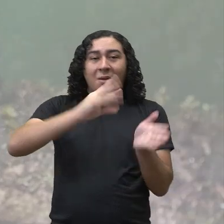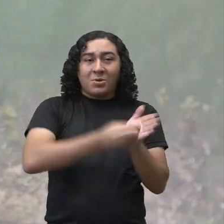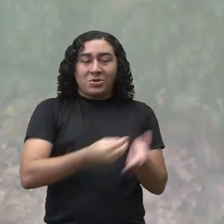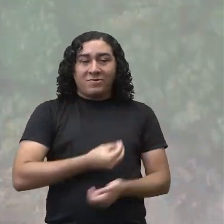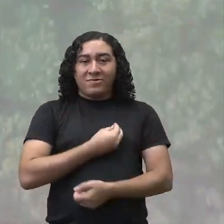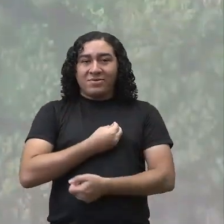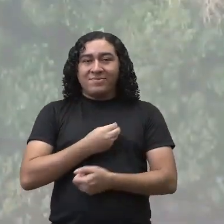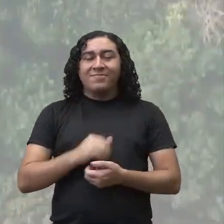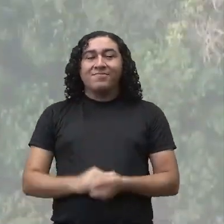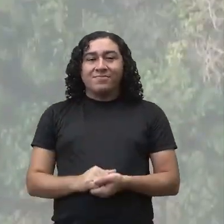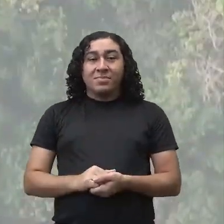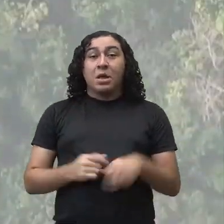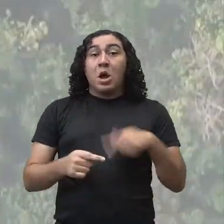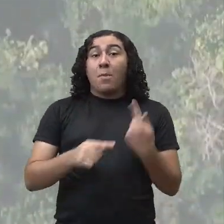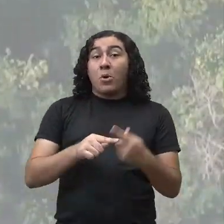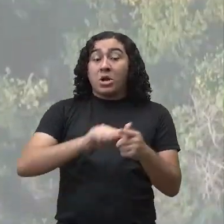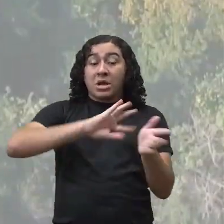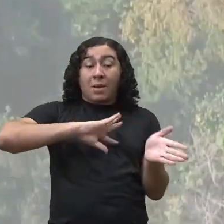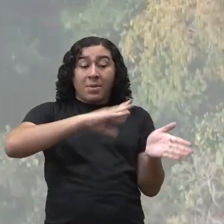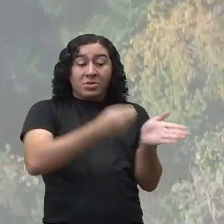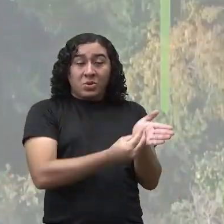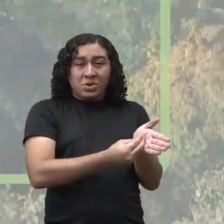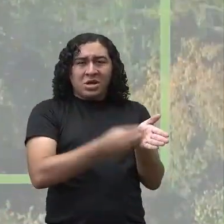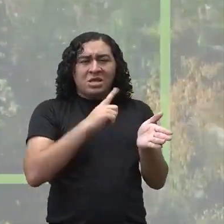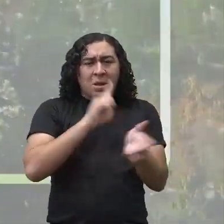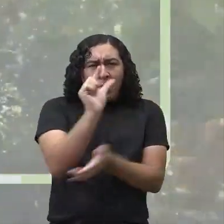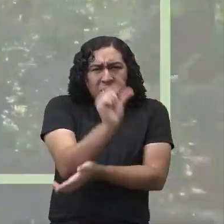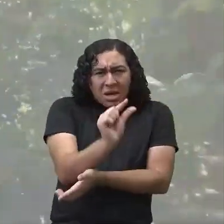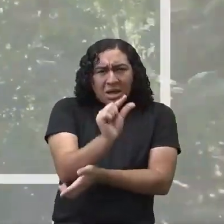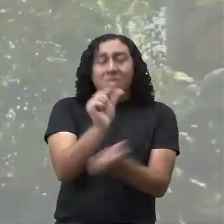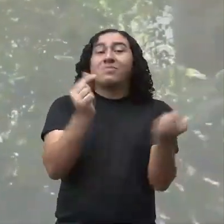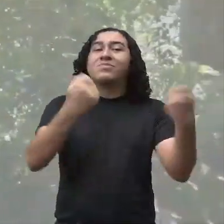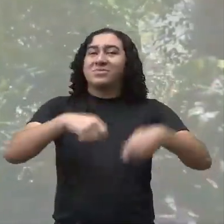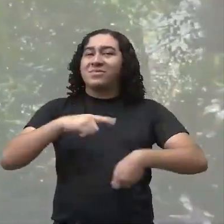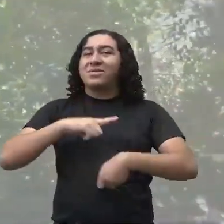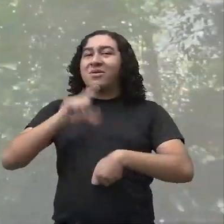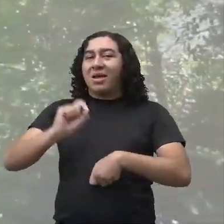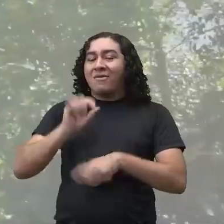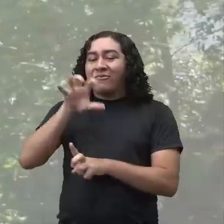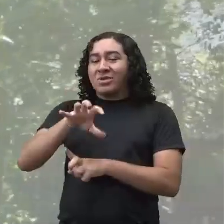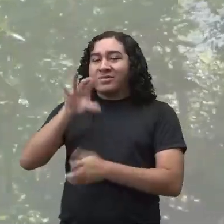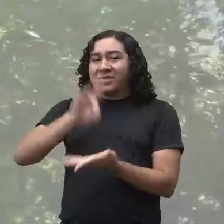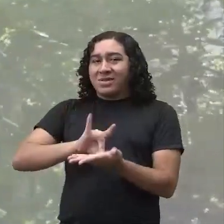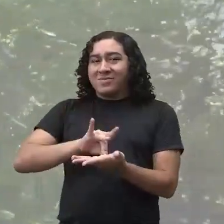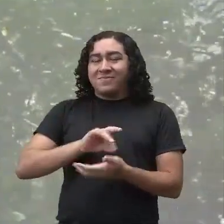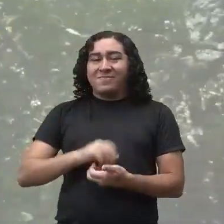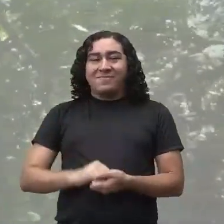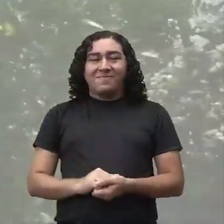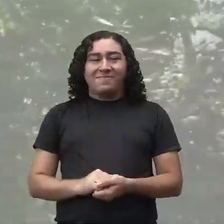Amazônia. Porque na Amazônia até os menores seres podem ter um grande impacto.